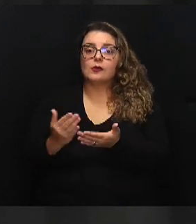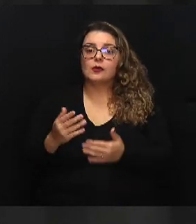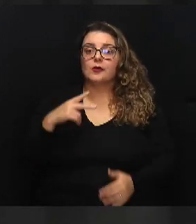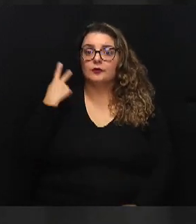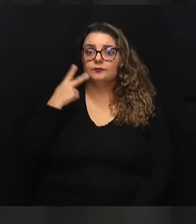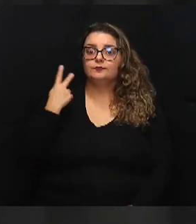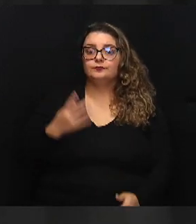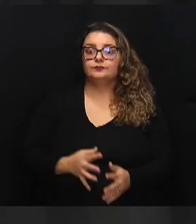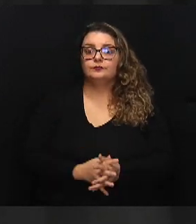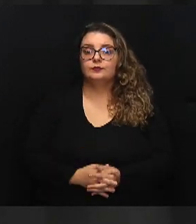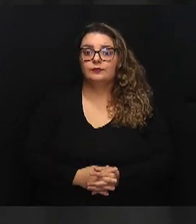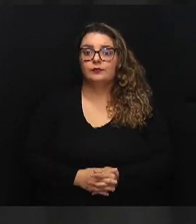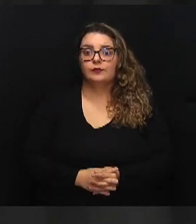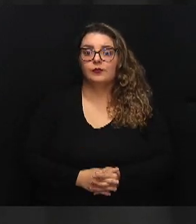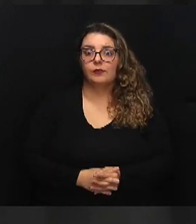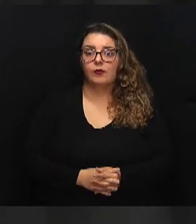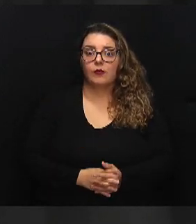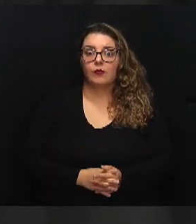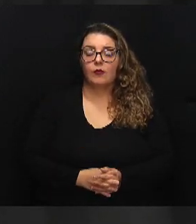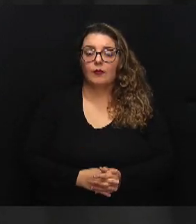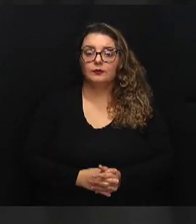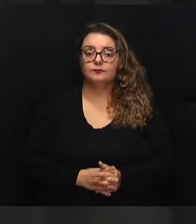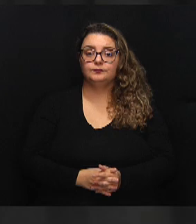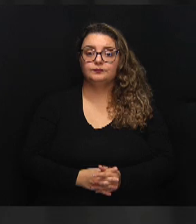política como